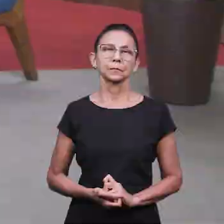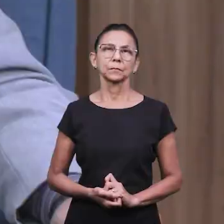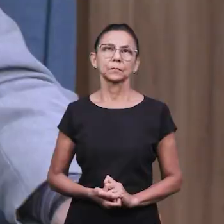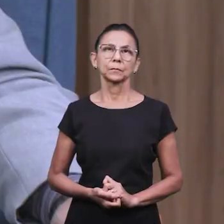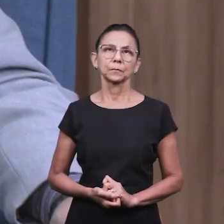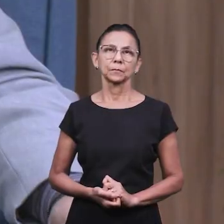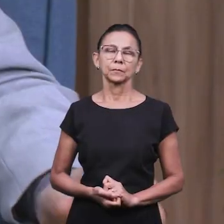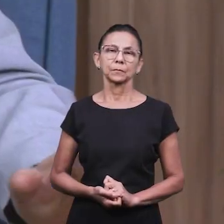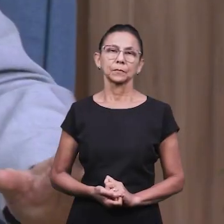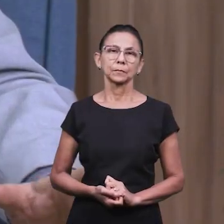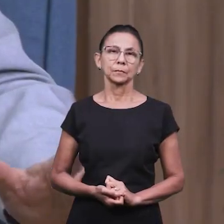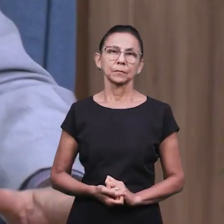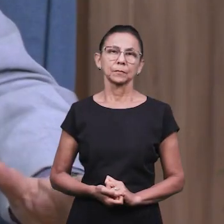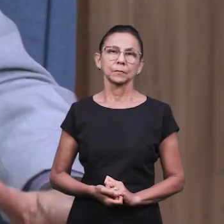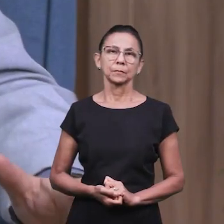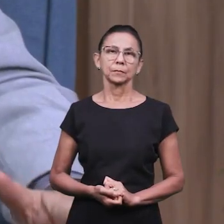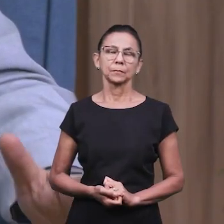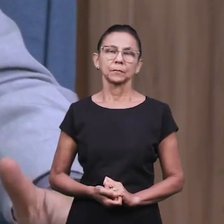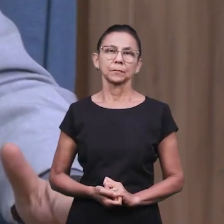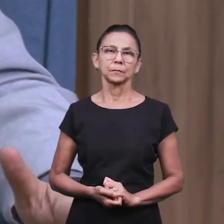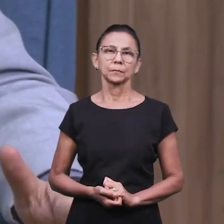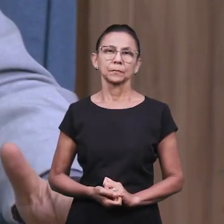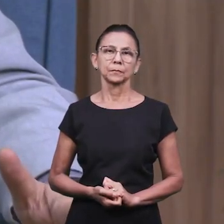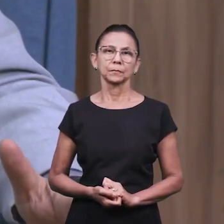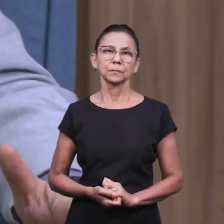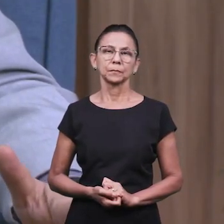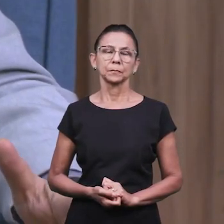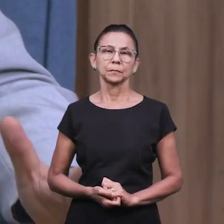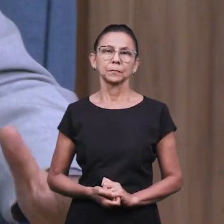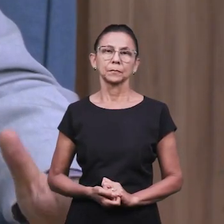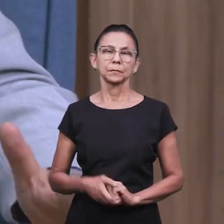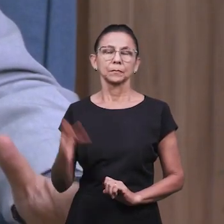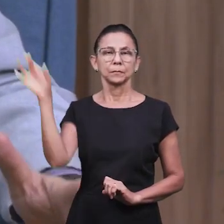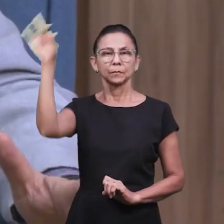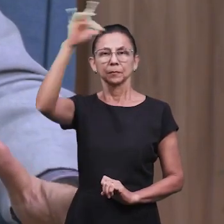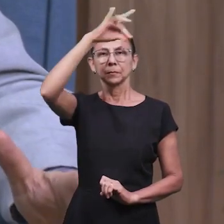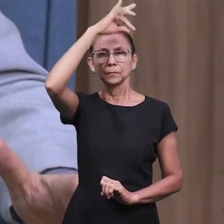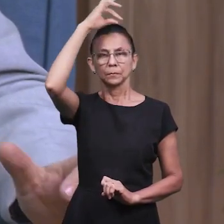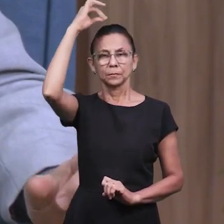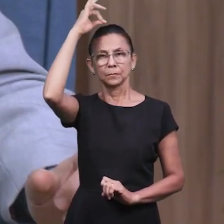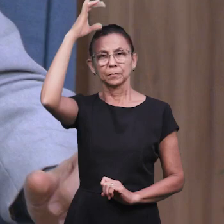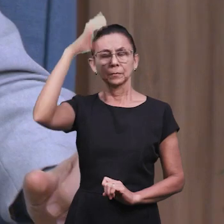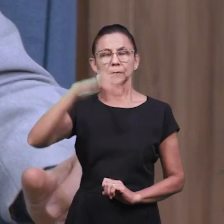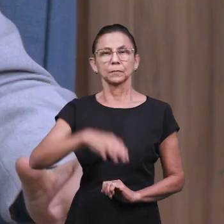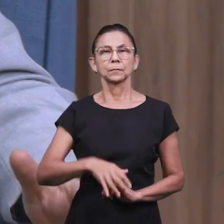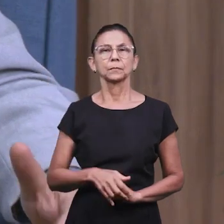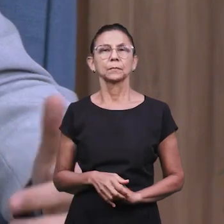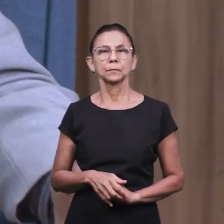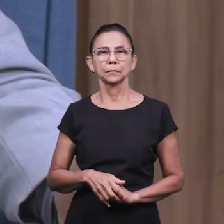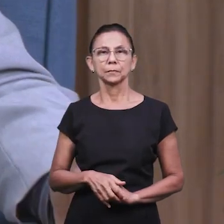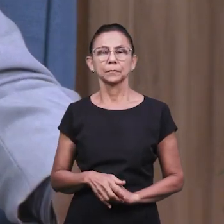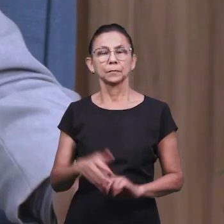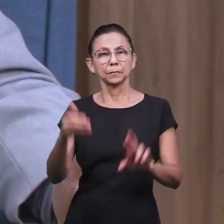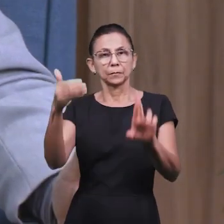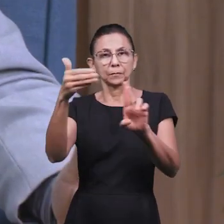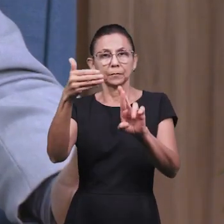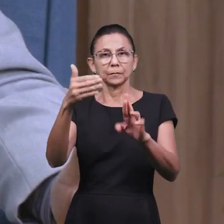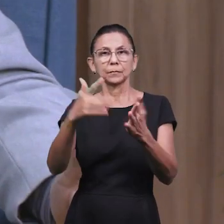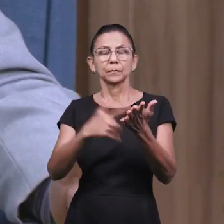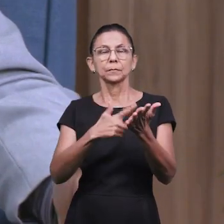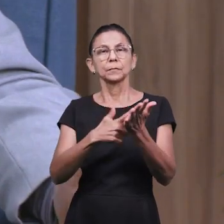contexto de termos o Espírito Santo de Deus como a referência dentro do livro de Cantares, aquilo que os